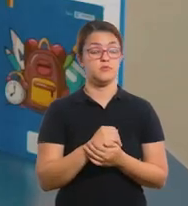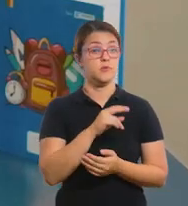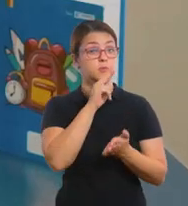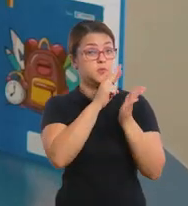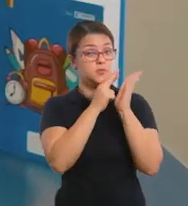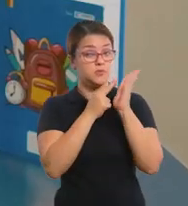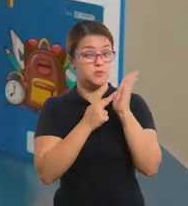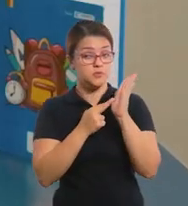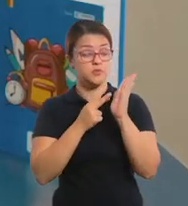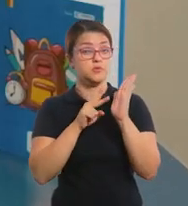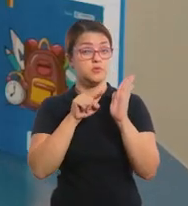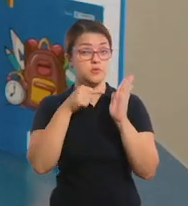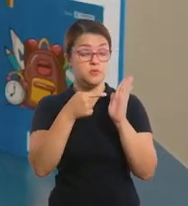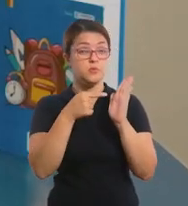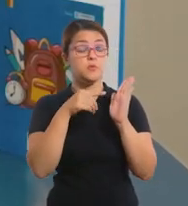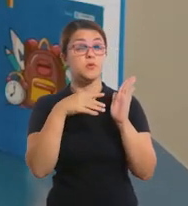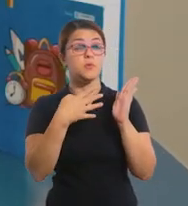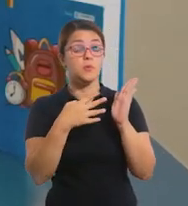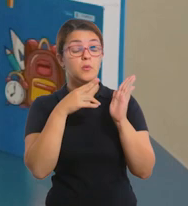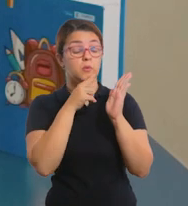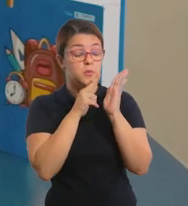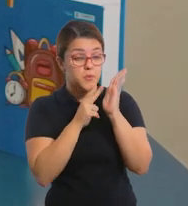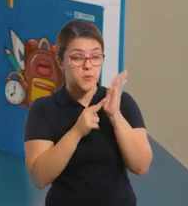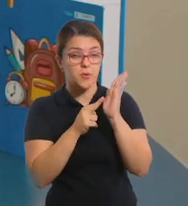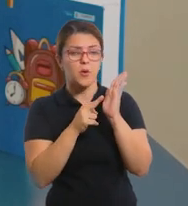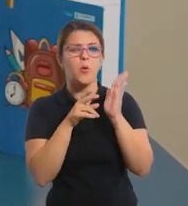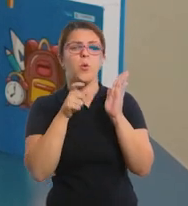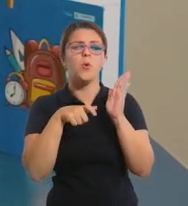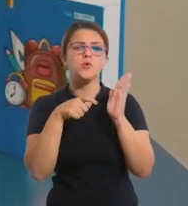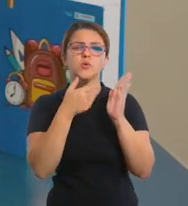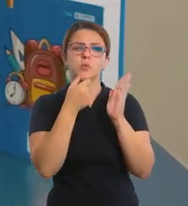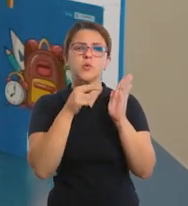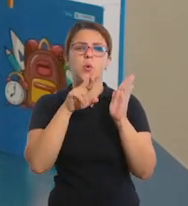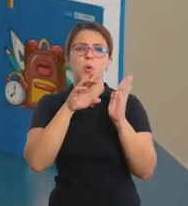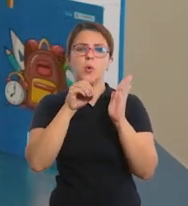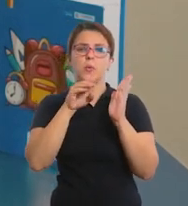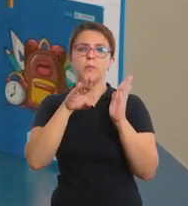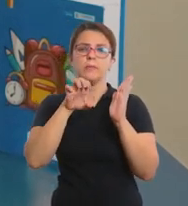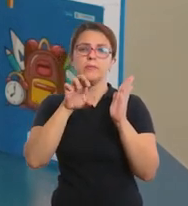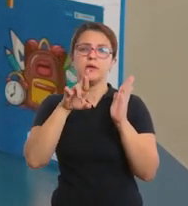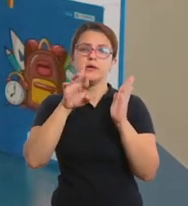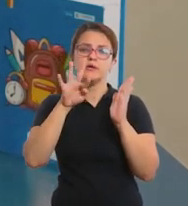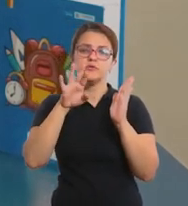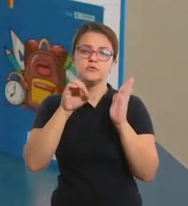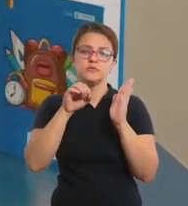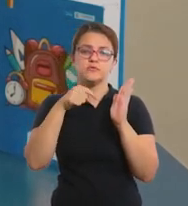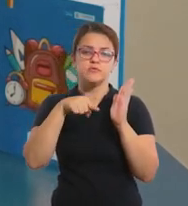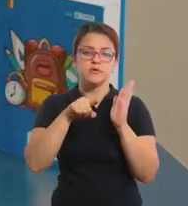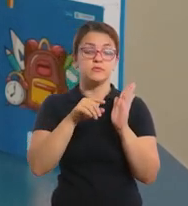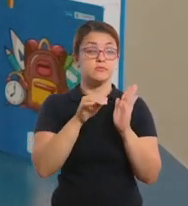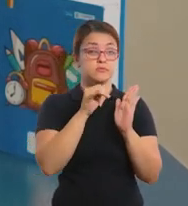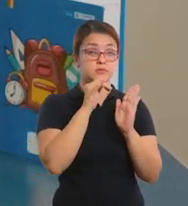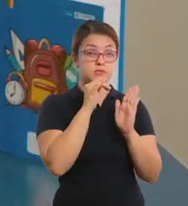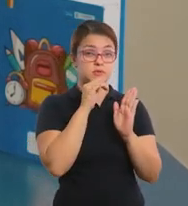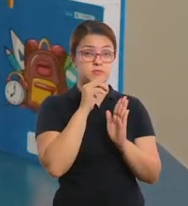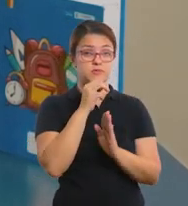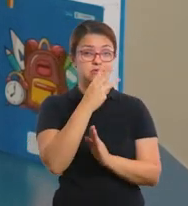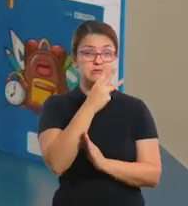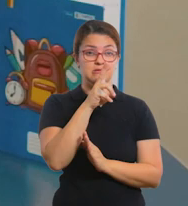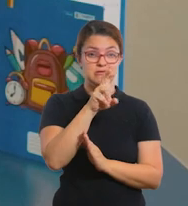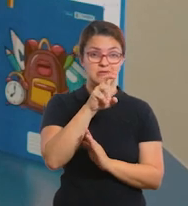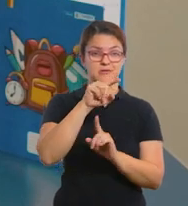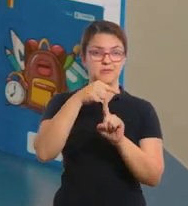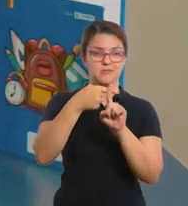resultados para ver aonde o roberto está indo a letra a já tem um exemplo 35